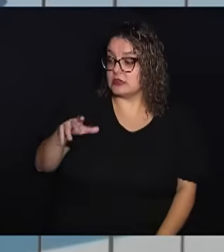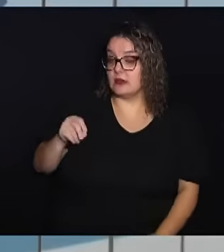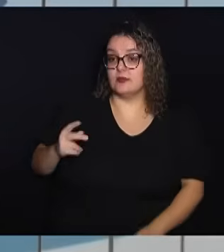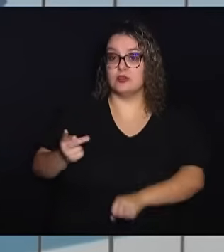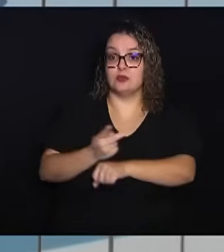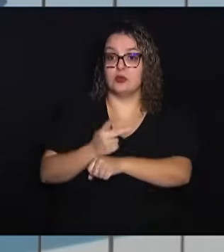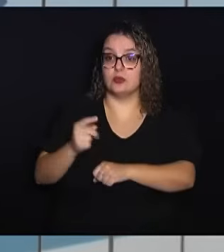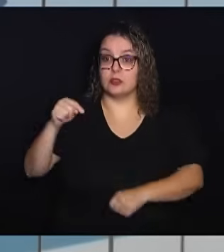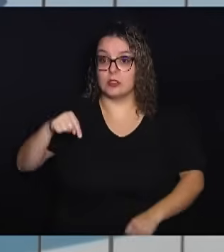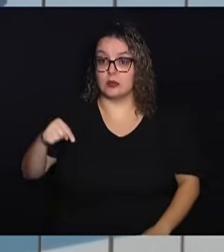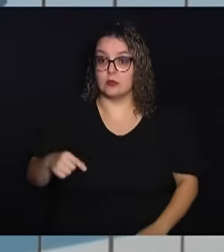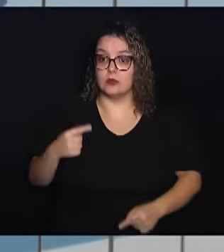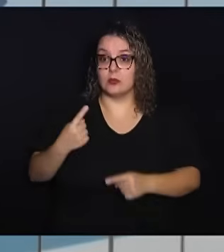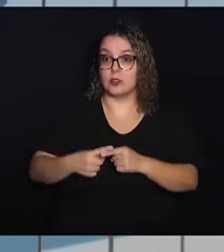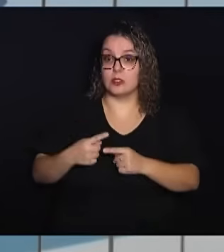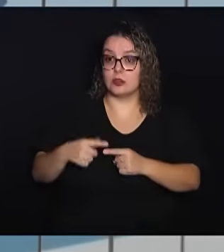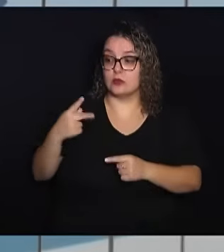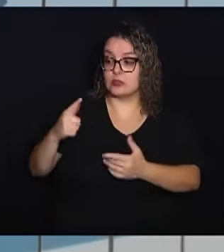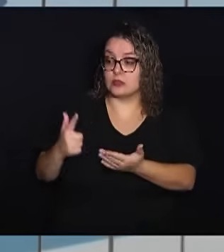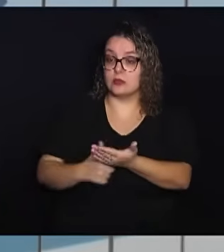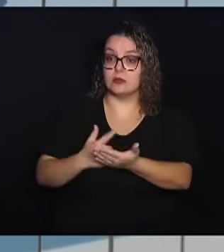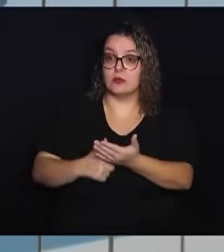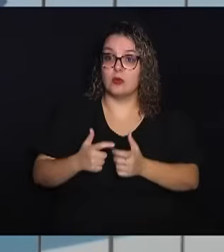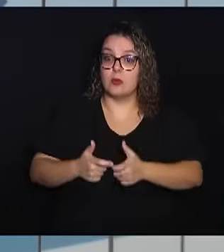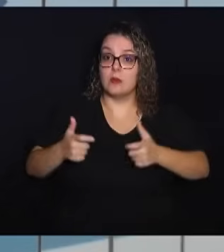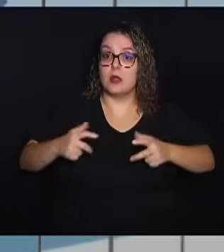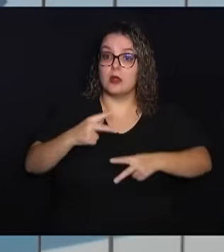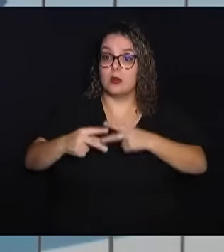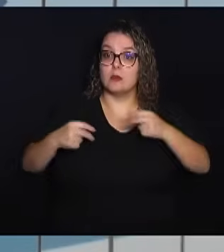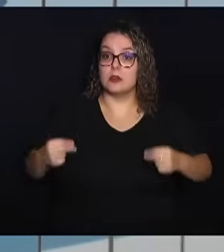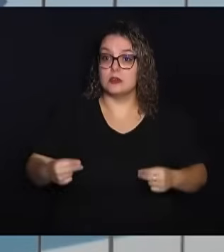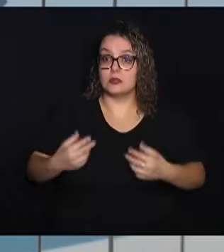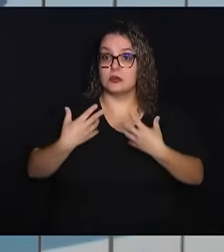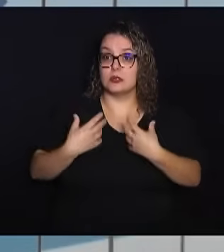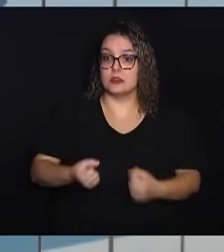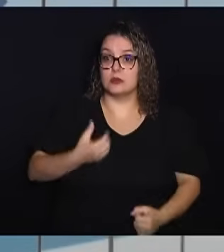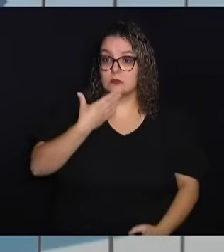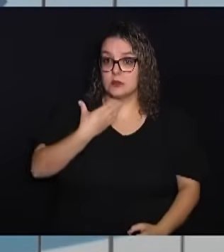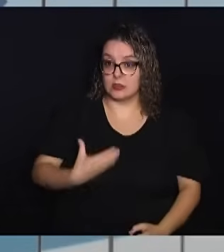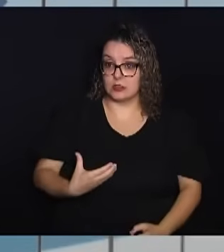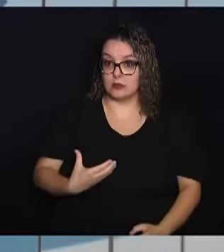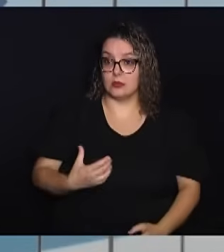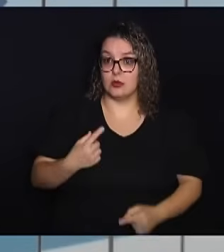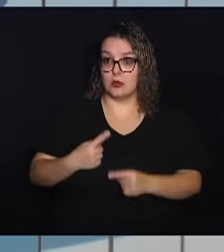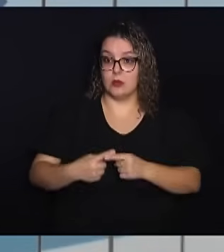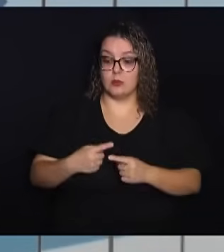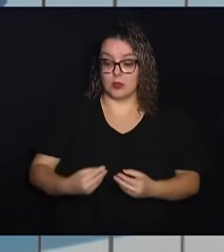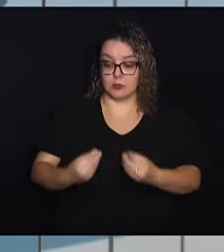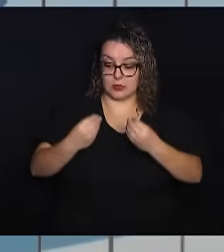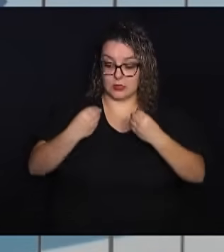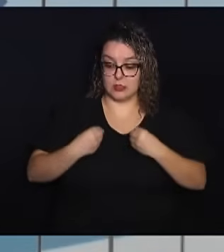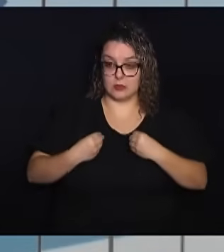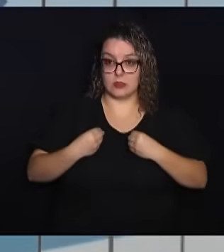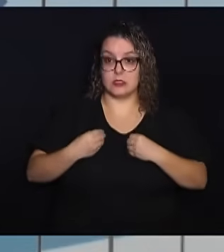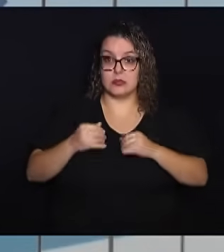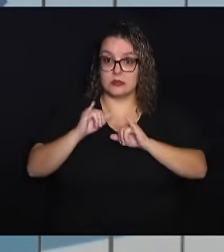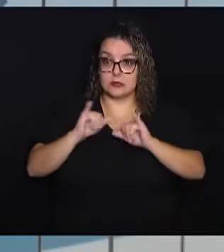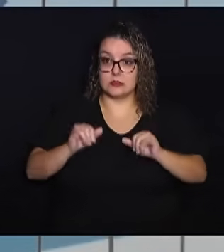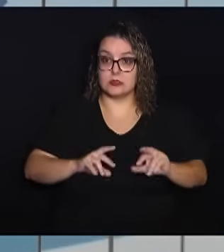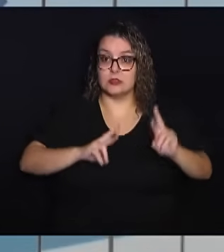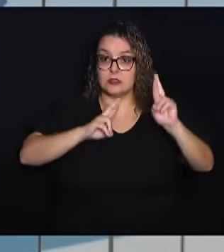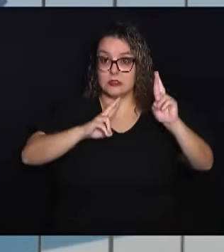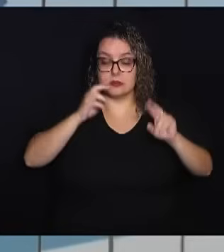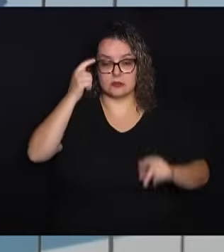porque o seu livro foi o maior presente que eu recebi de Natal e porque ele me trouxe essa mensagem de